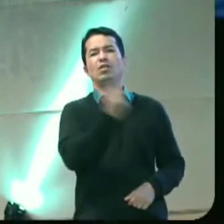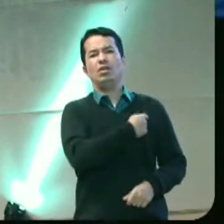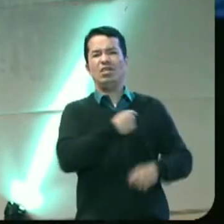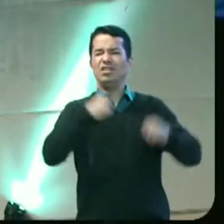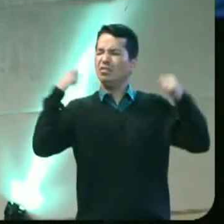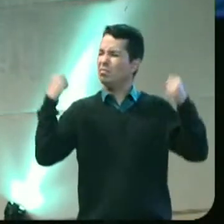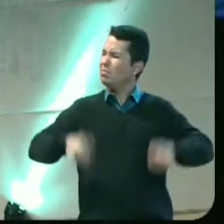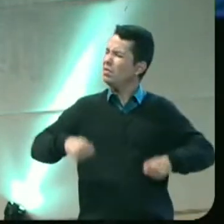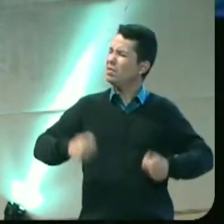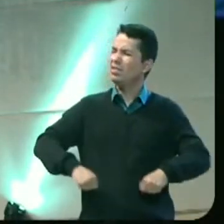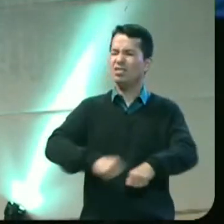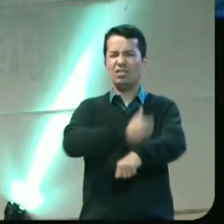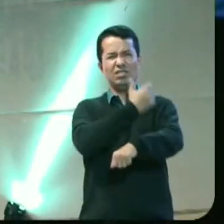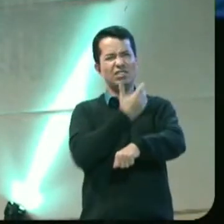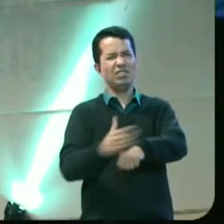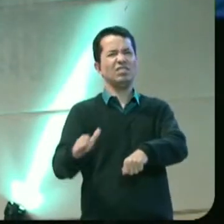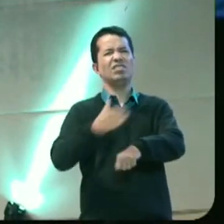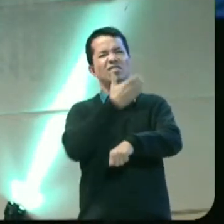nossa fé em prática.